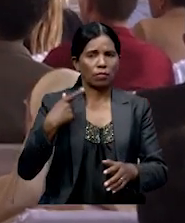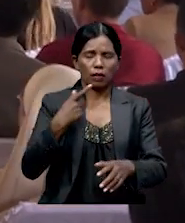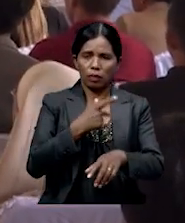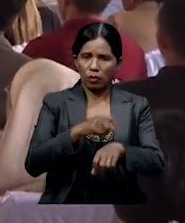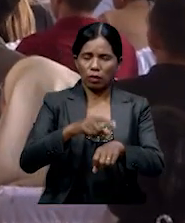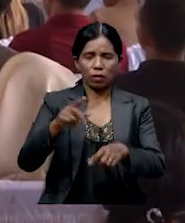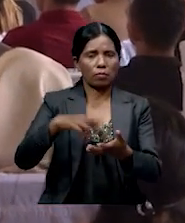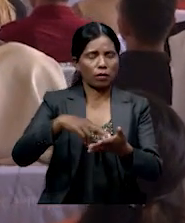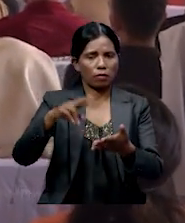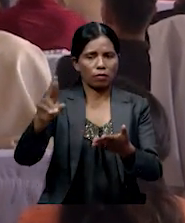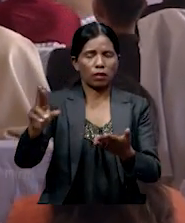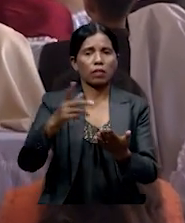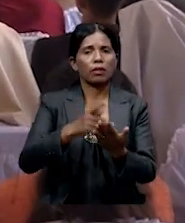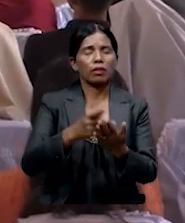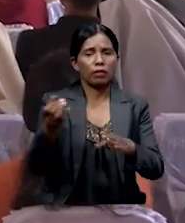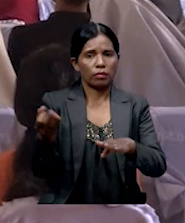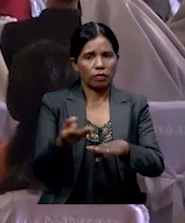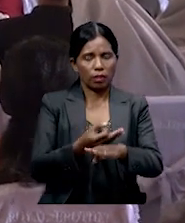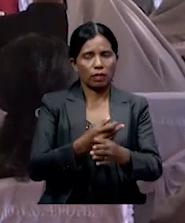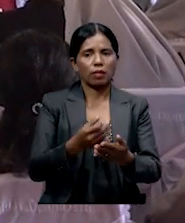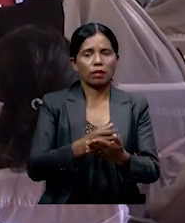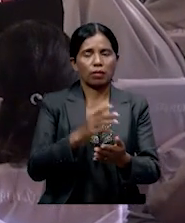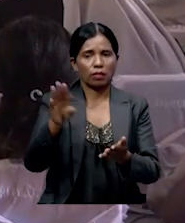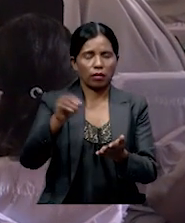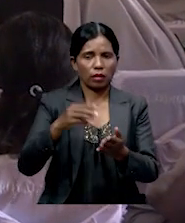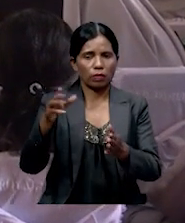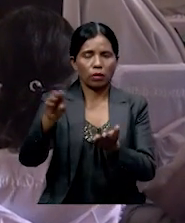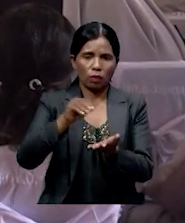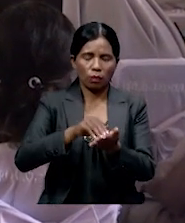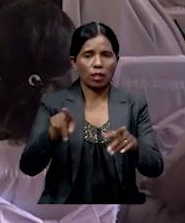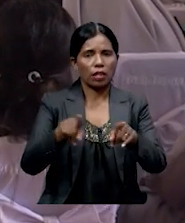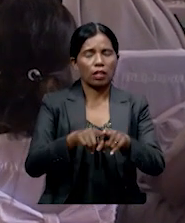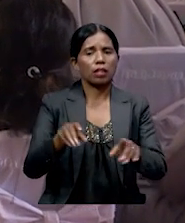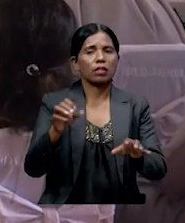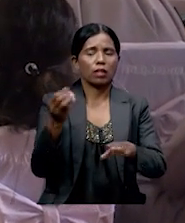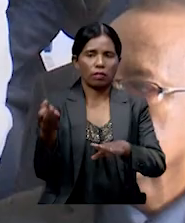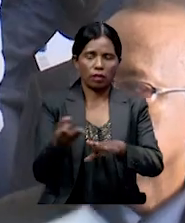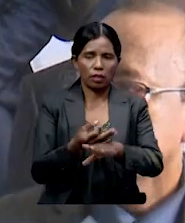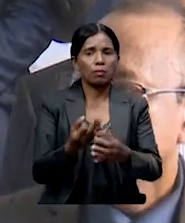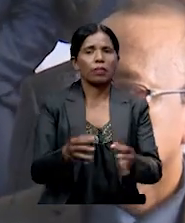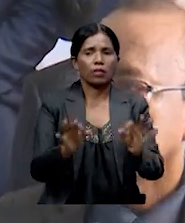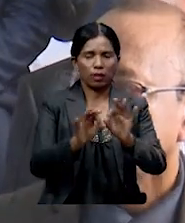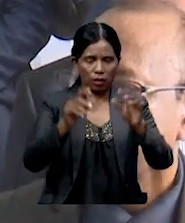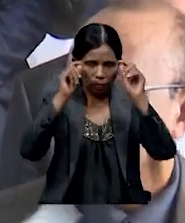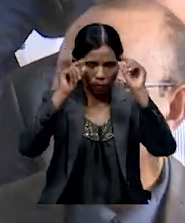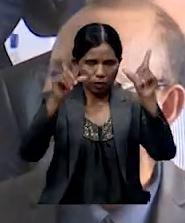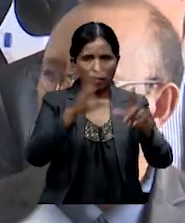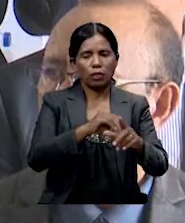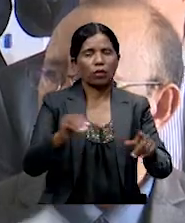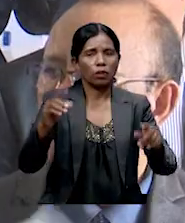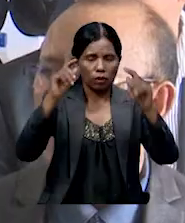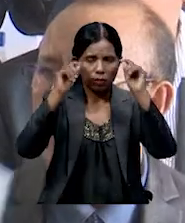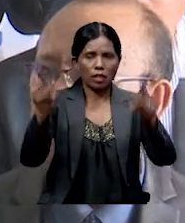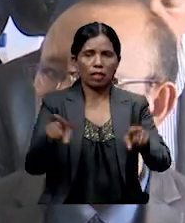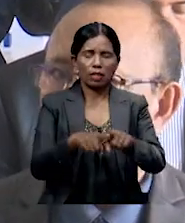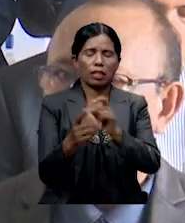o documento Fraternidade Humana, né? A tua adopta no da documento importante Estado Timor-Leste, né? Nomos Timor-Leste, no da nação